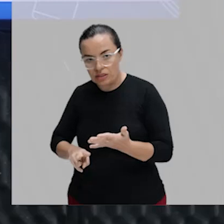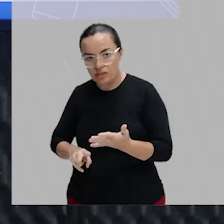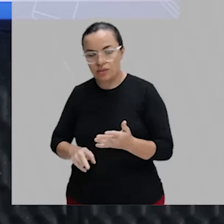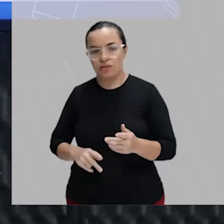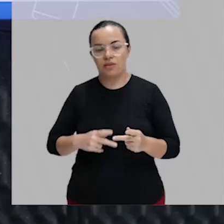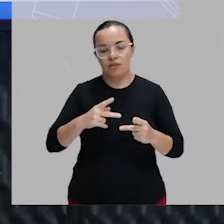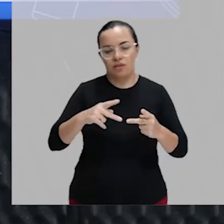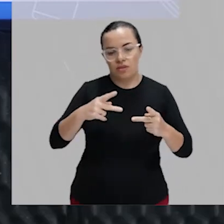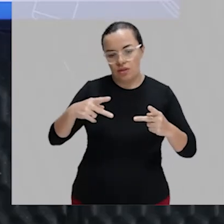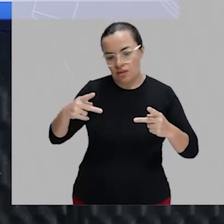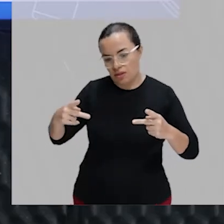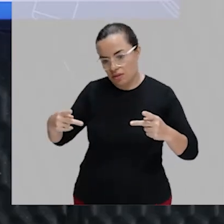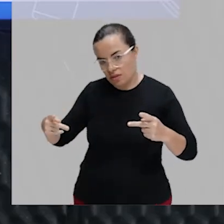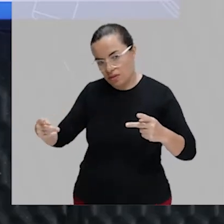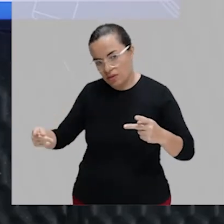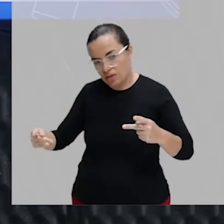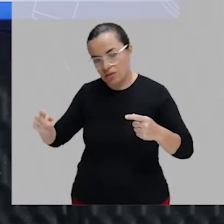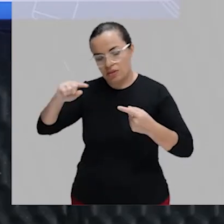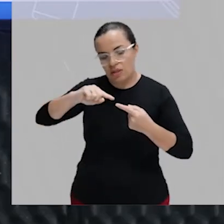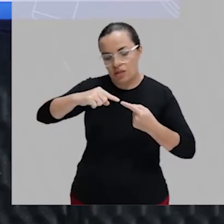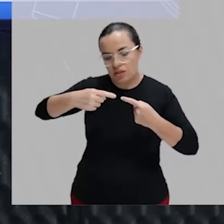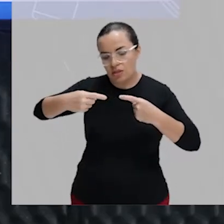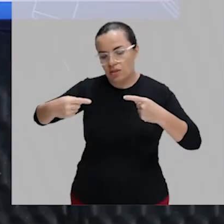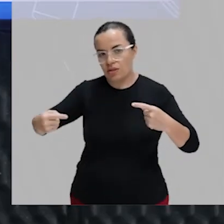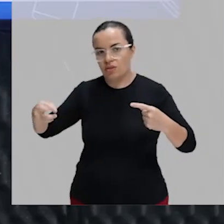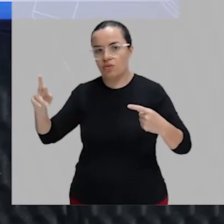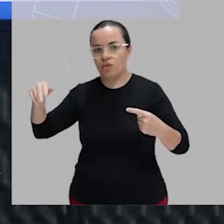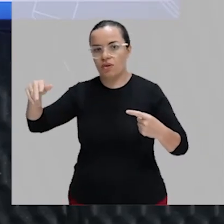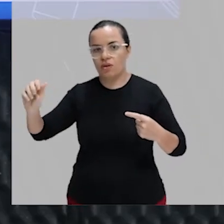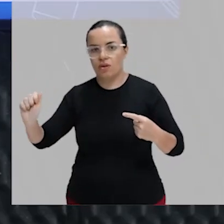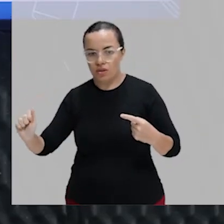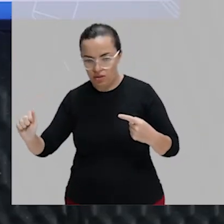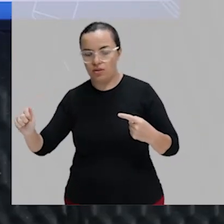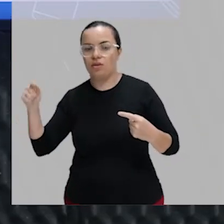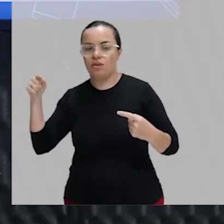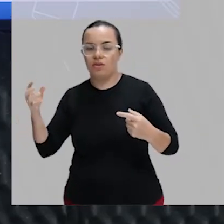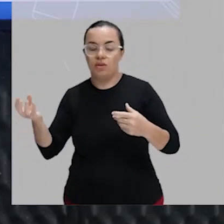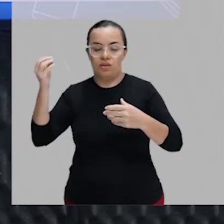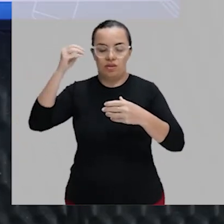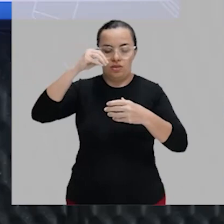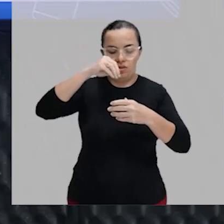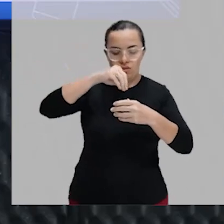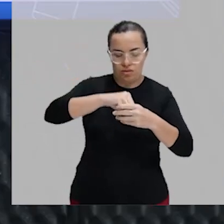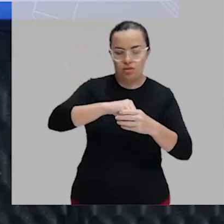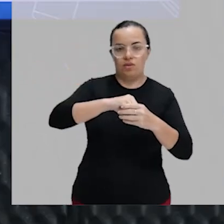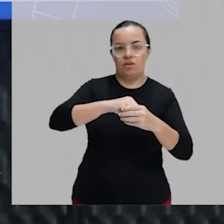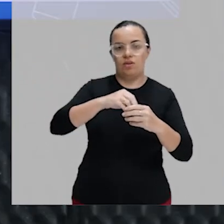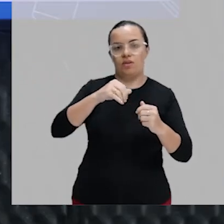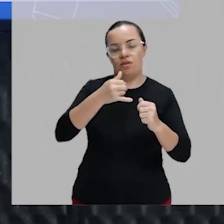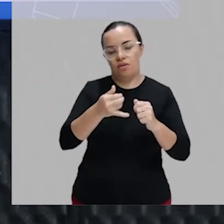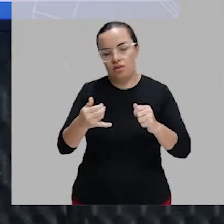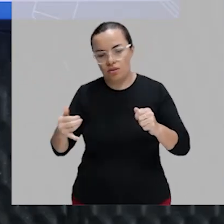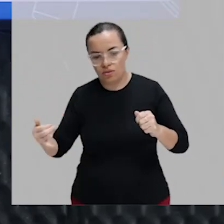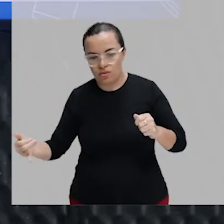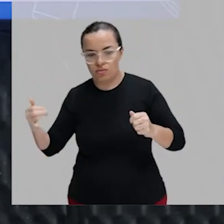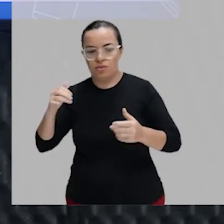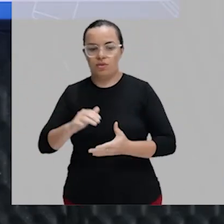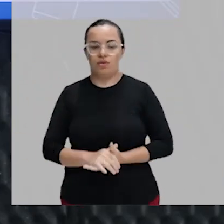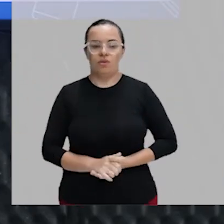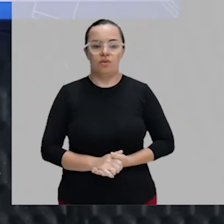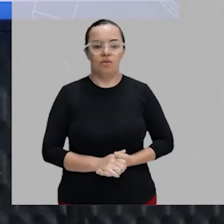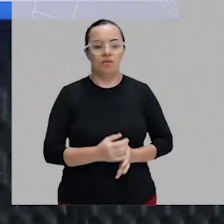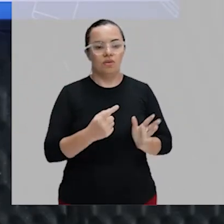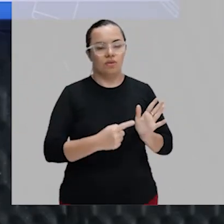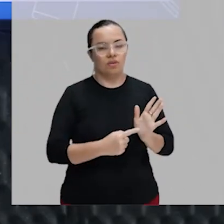nitrogenadas contidas no RNA, ela vai estar adicionando os aminoácidos, certo? E aqui nosso